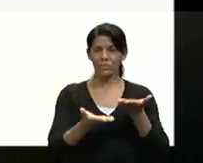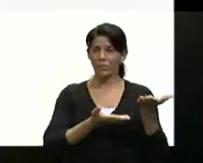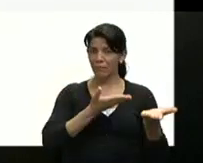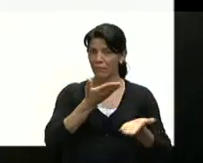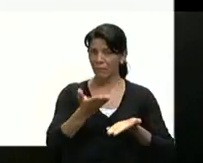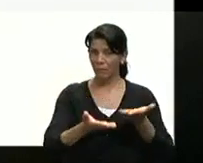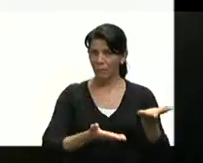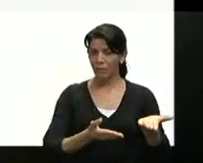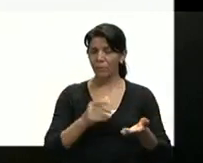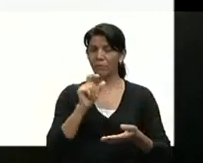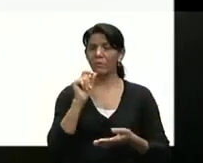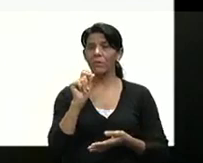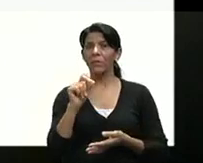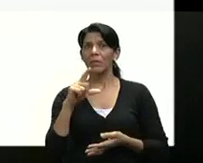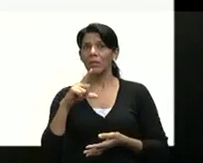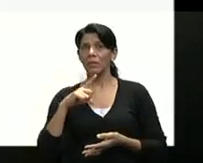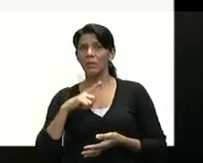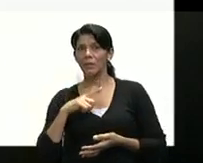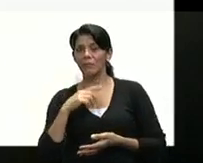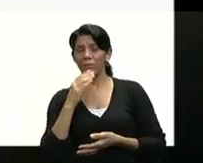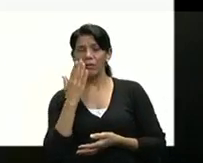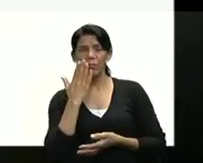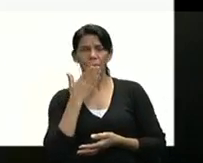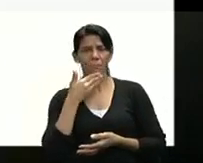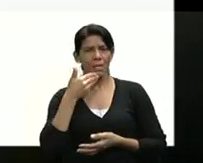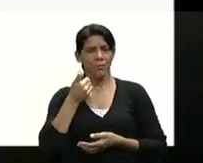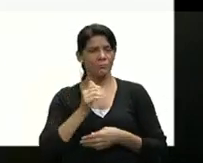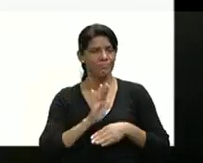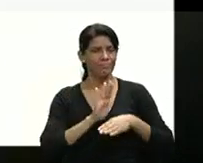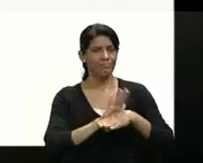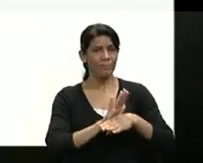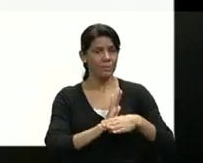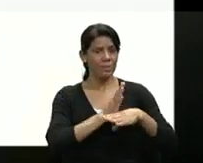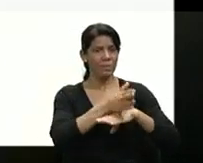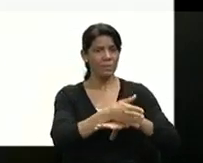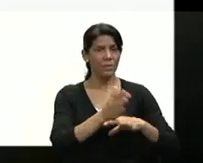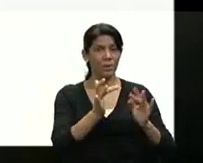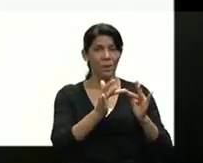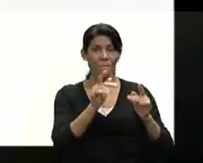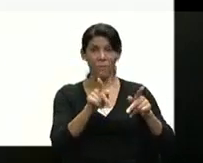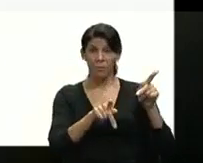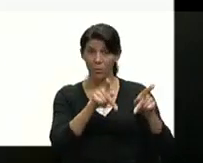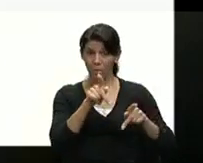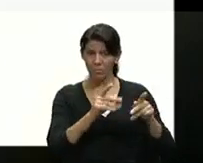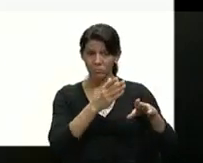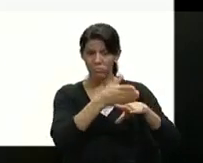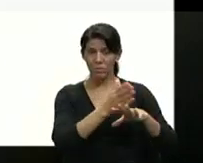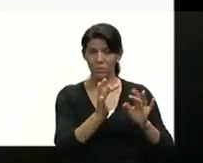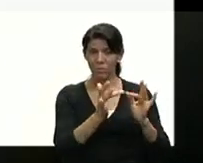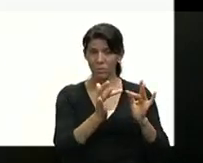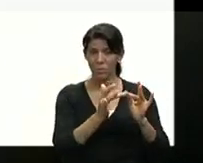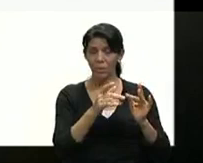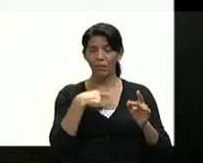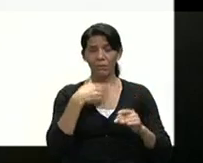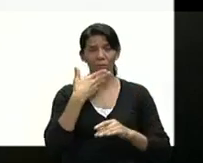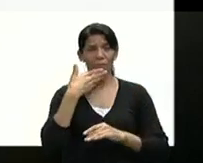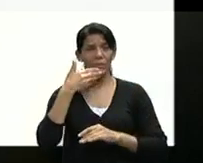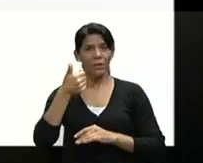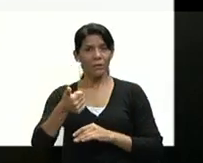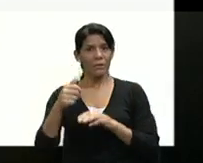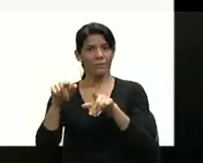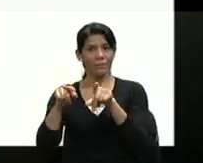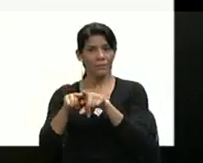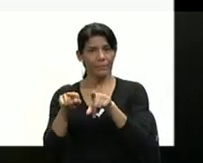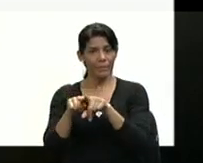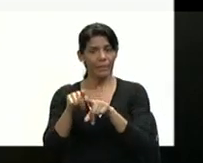tratamento que vão facilitar o acesso da população e vão facilitar